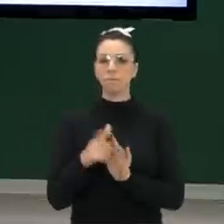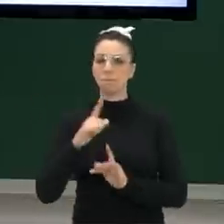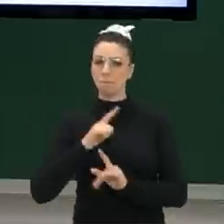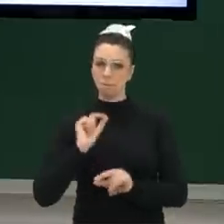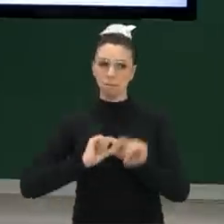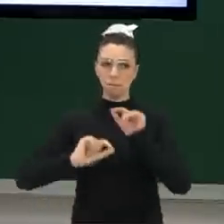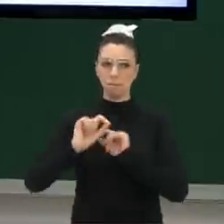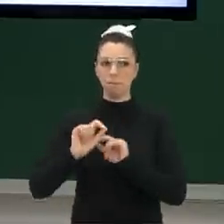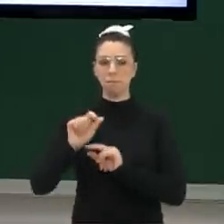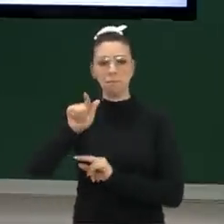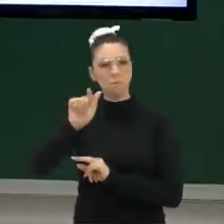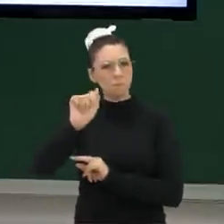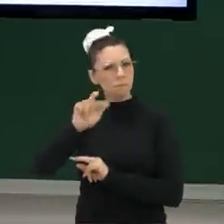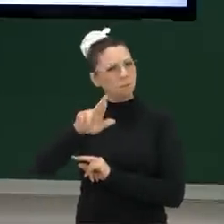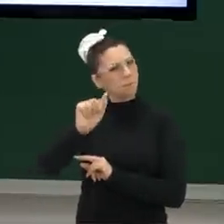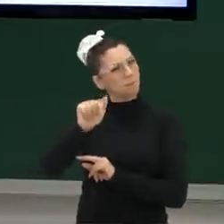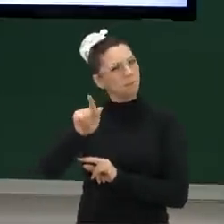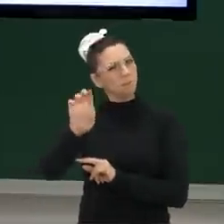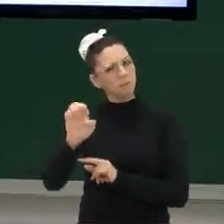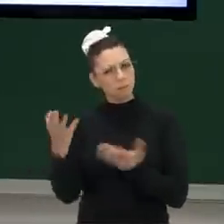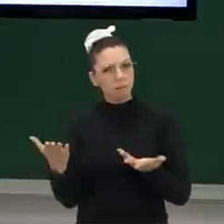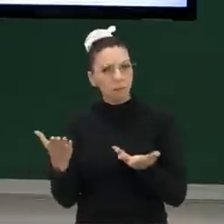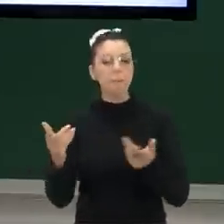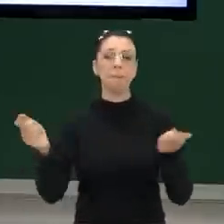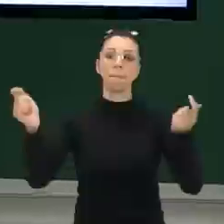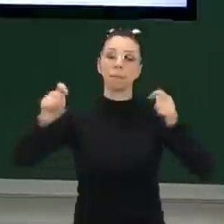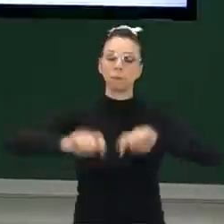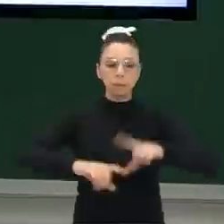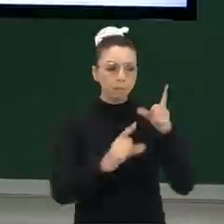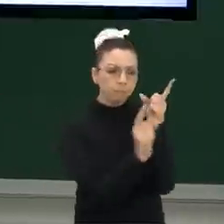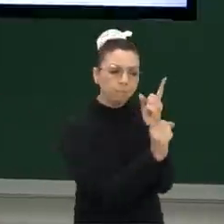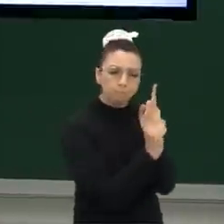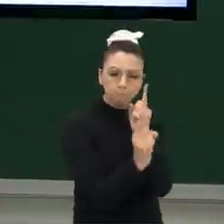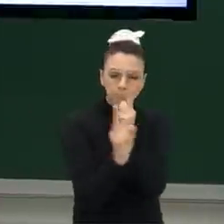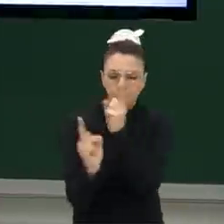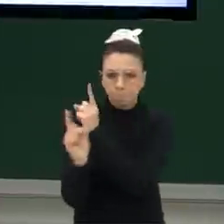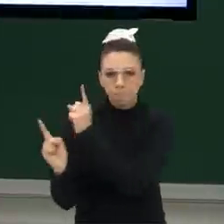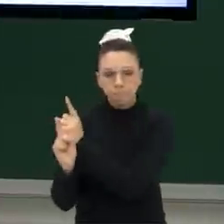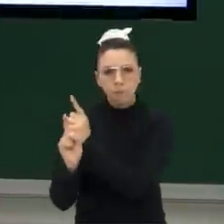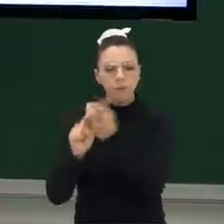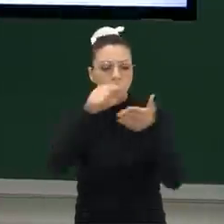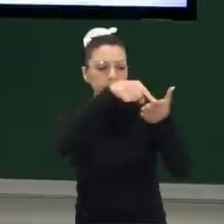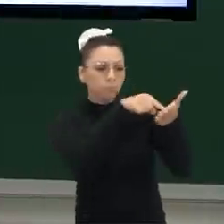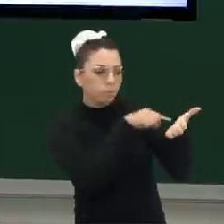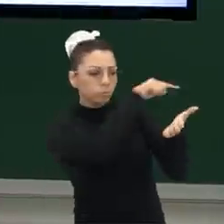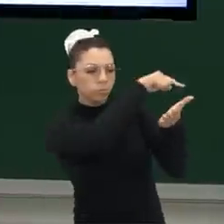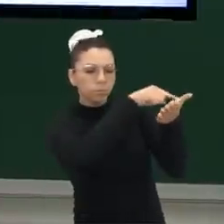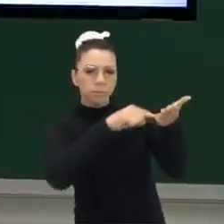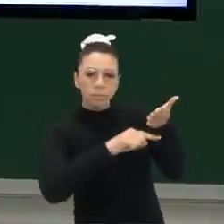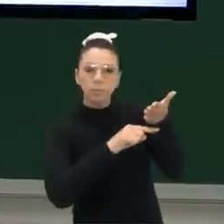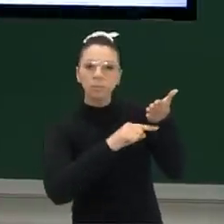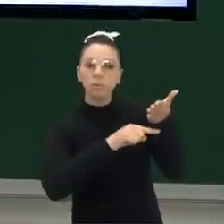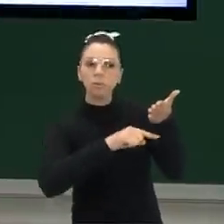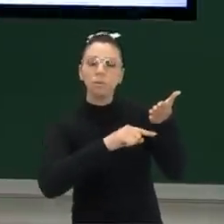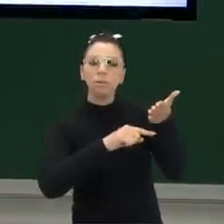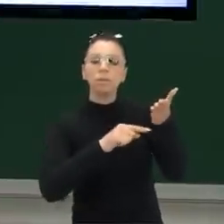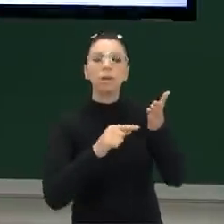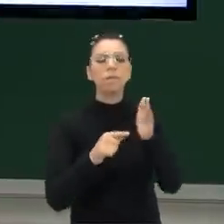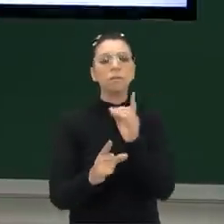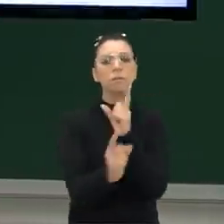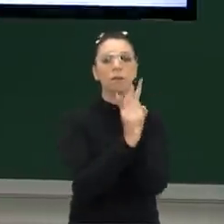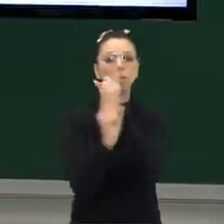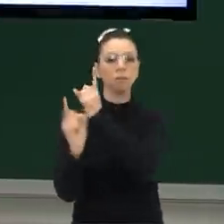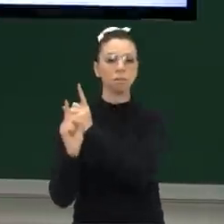têm garage. Então, você vai marcar com X todas as partezinhas